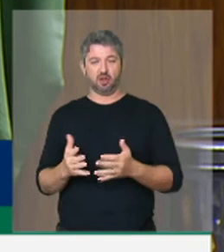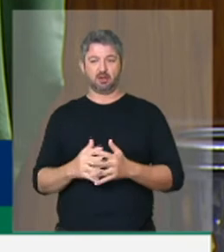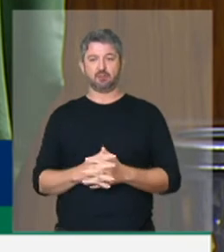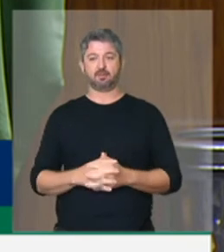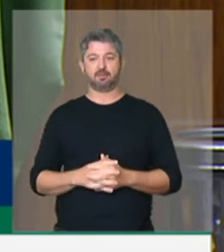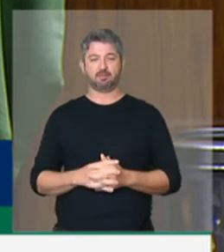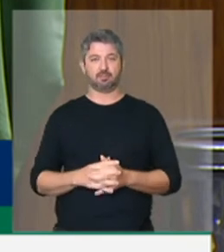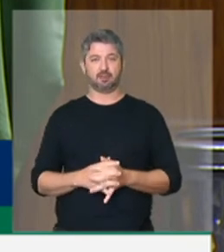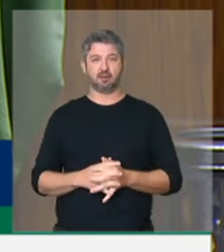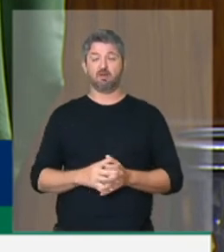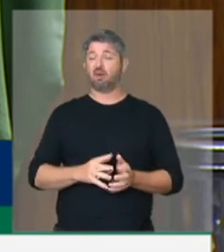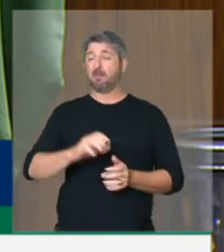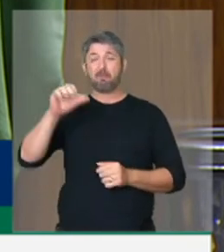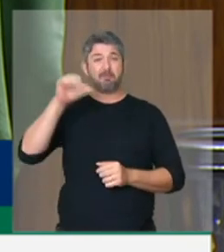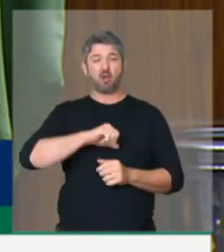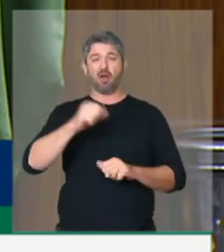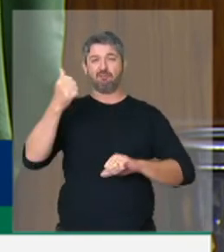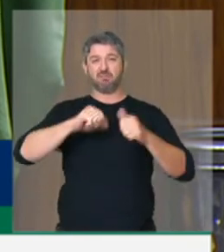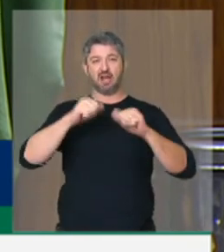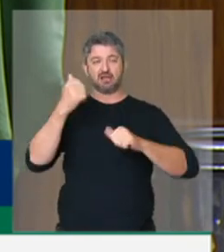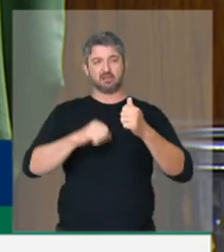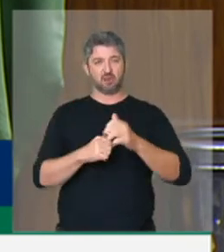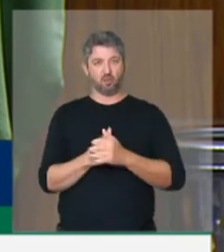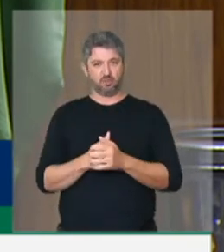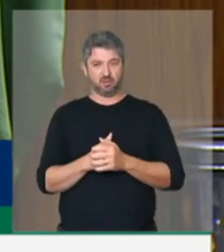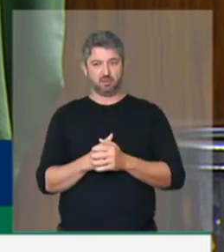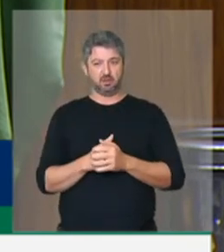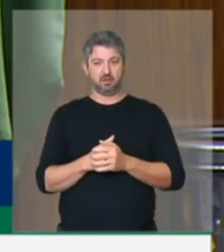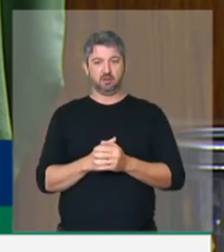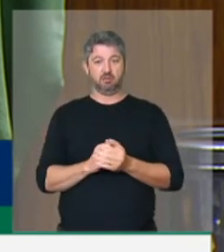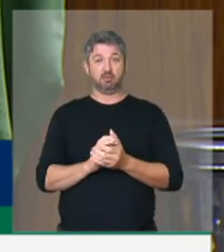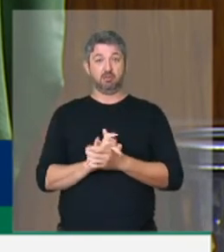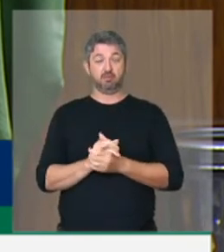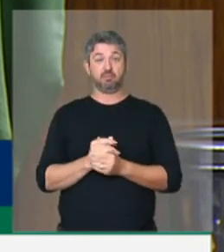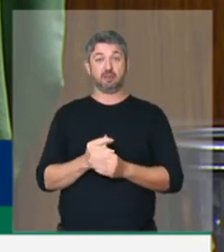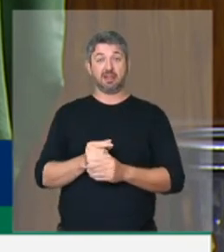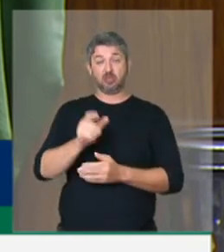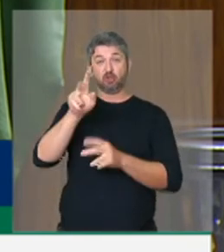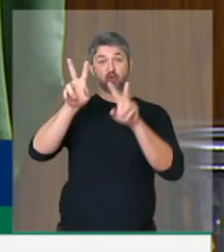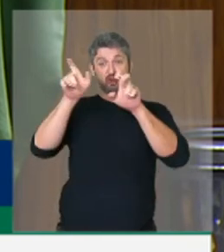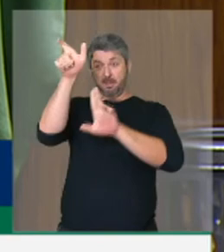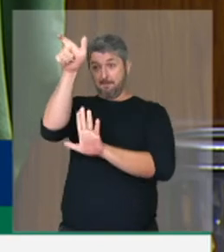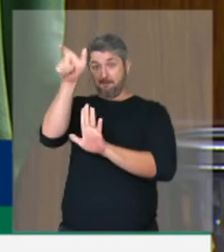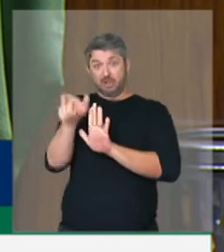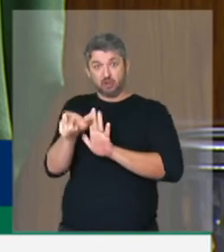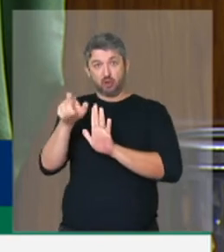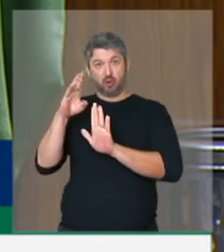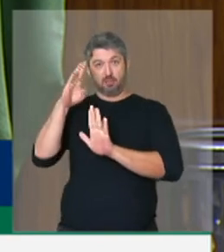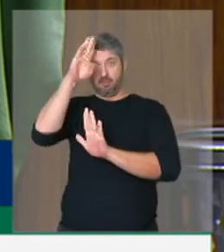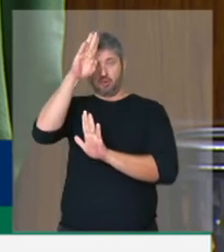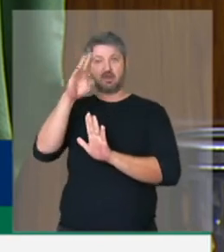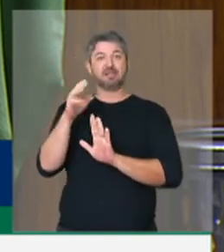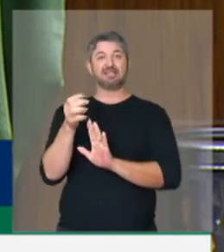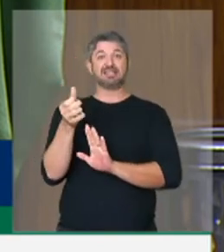nunca foi tão ruim. A avaliação pessoal do presidente é negativa para